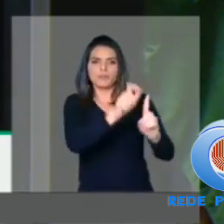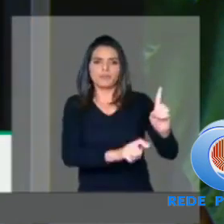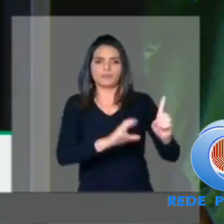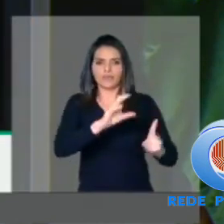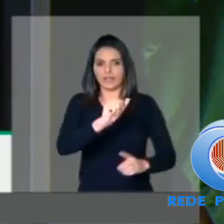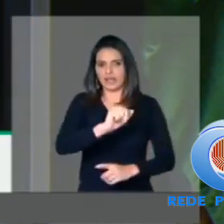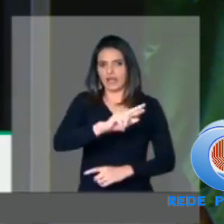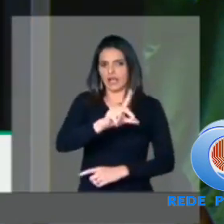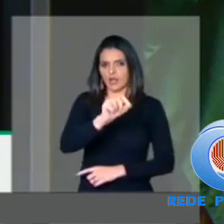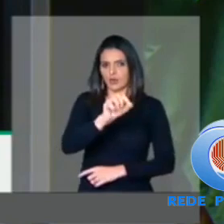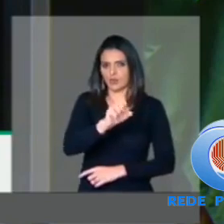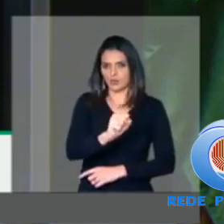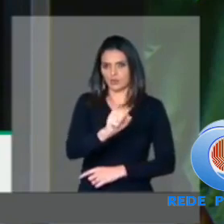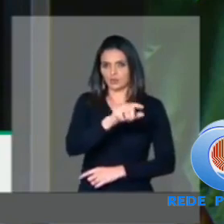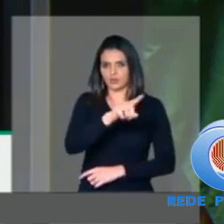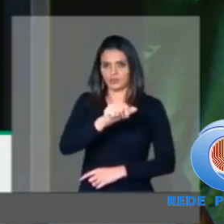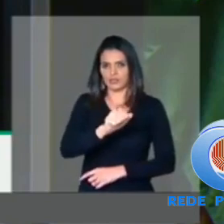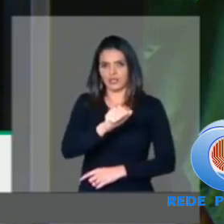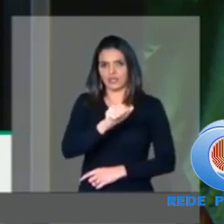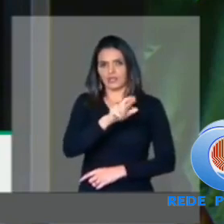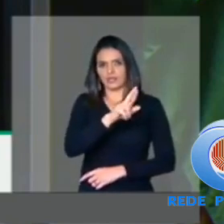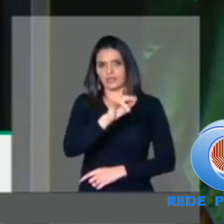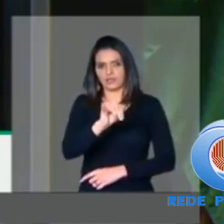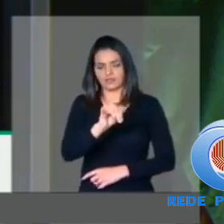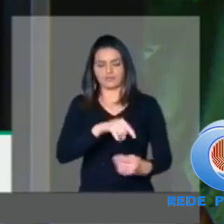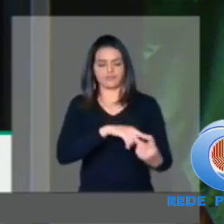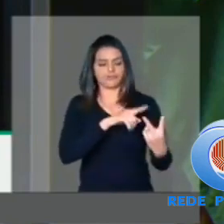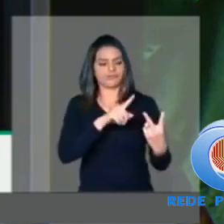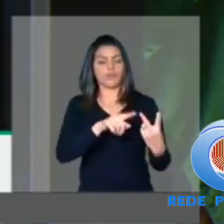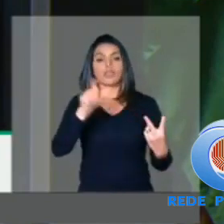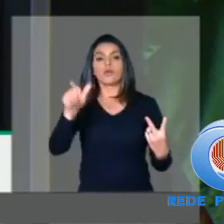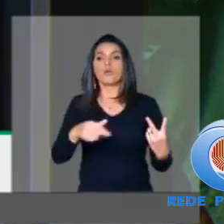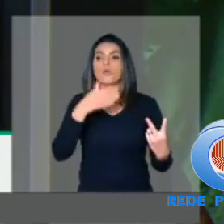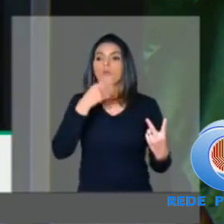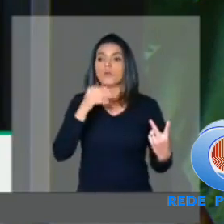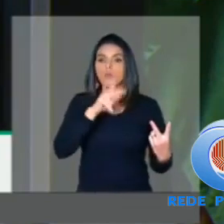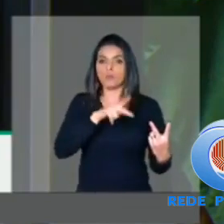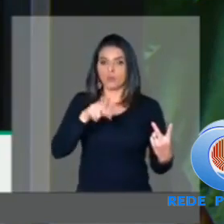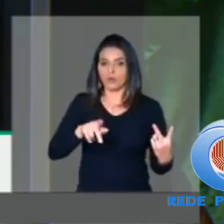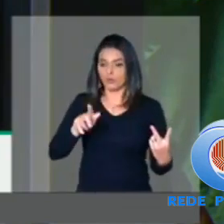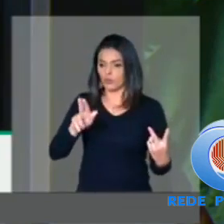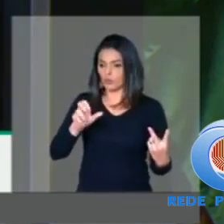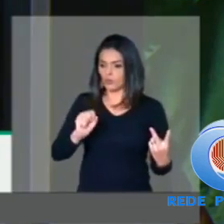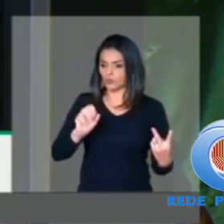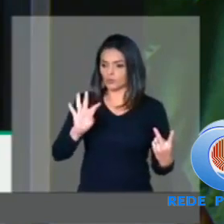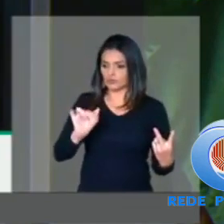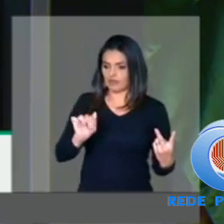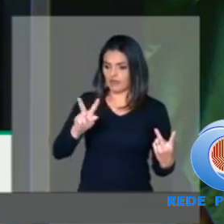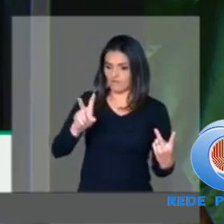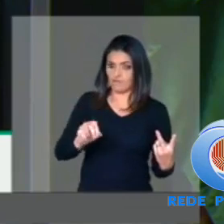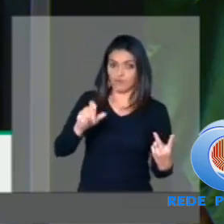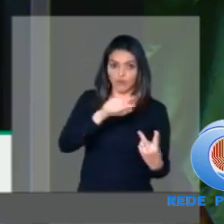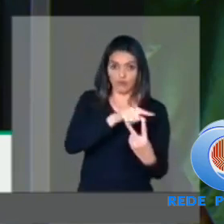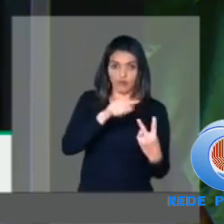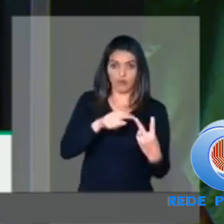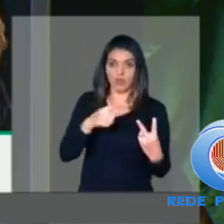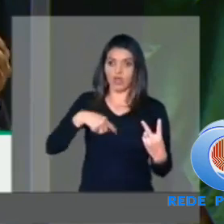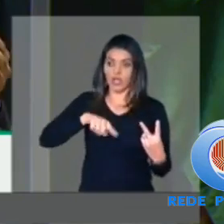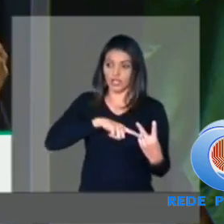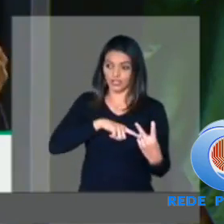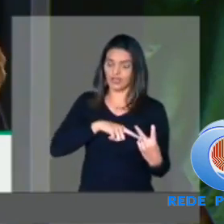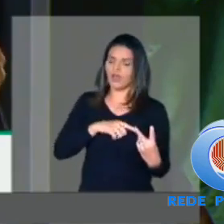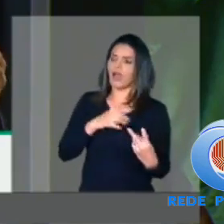professor Carlos Ari, como, por exemplo, o professor Gustavo Binemboim, nós ficamos